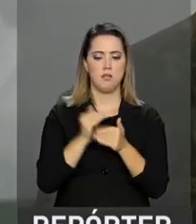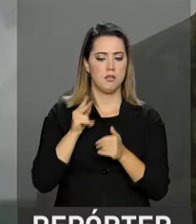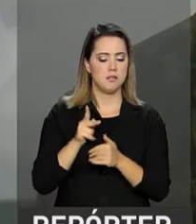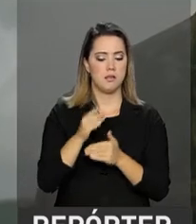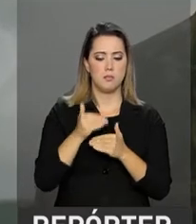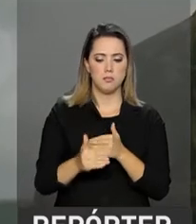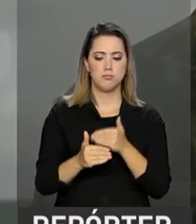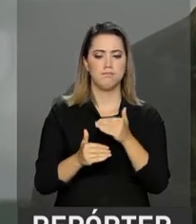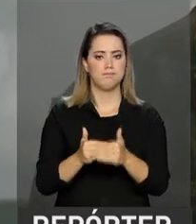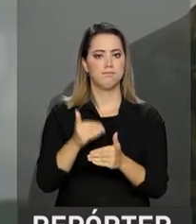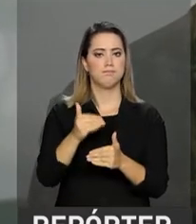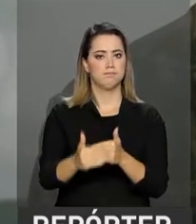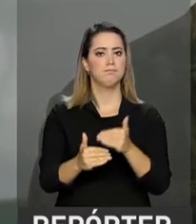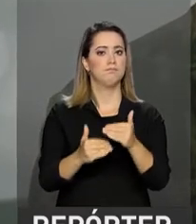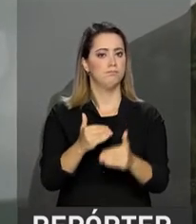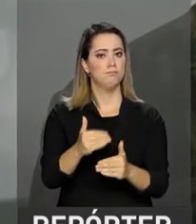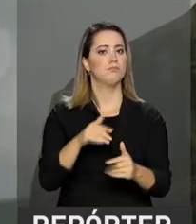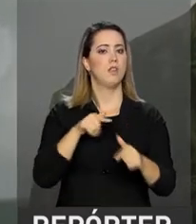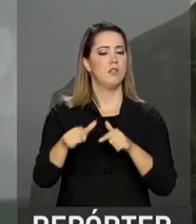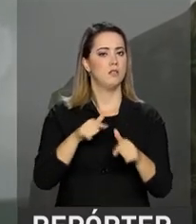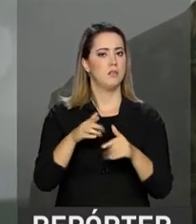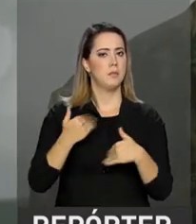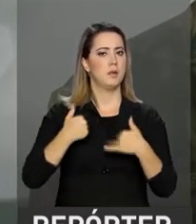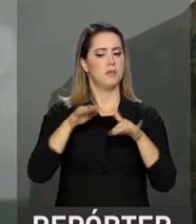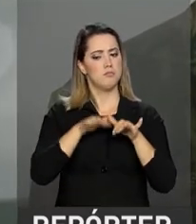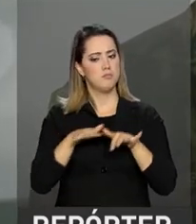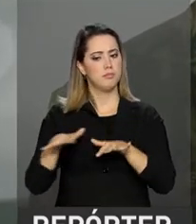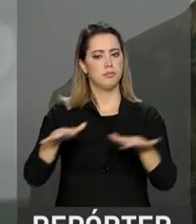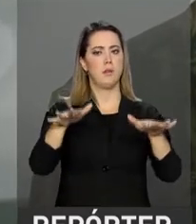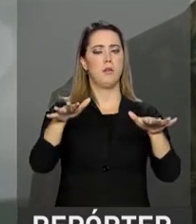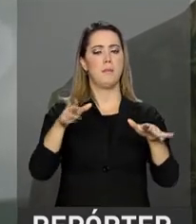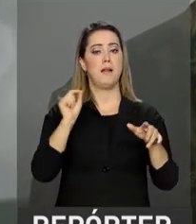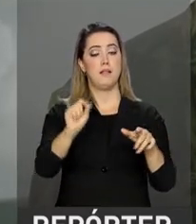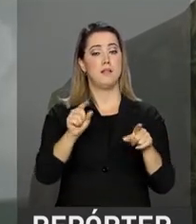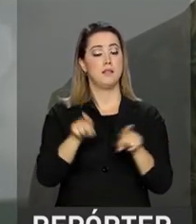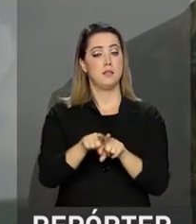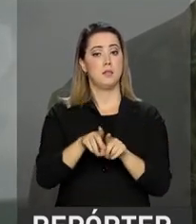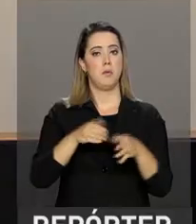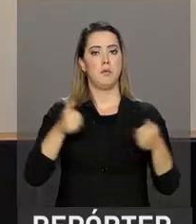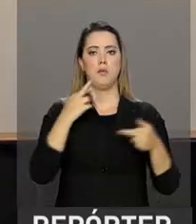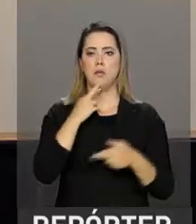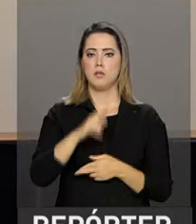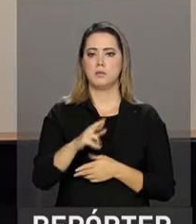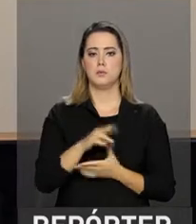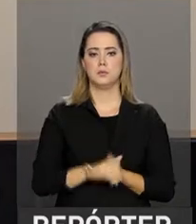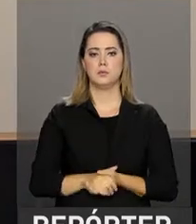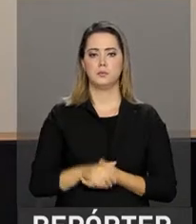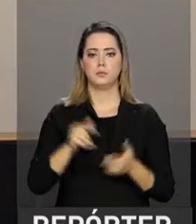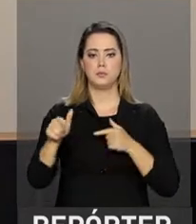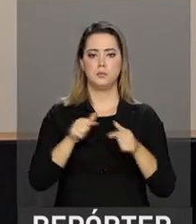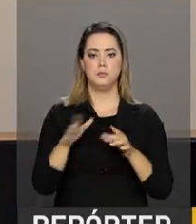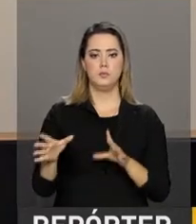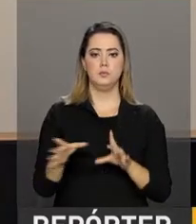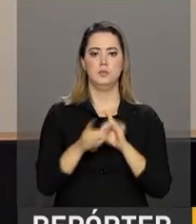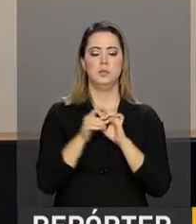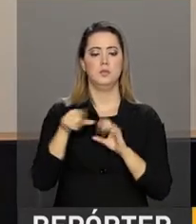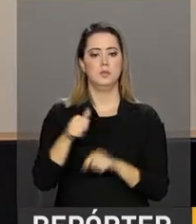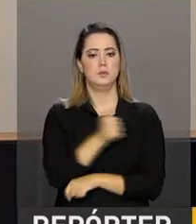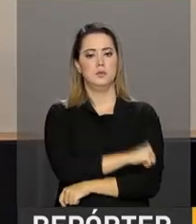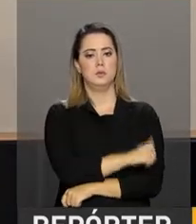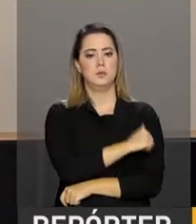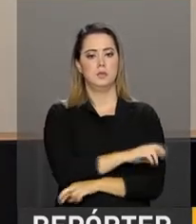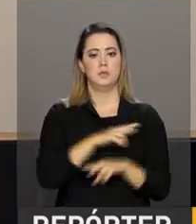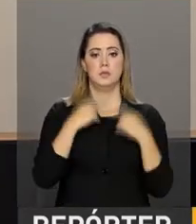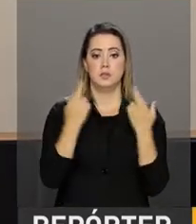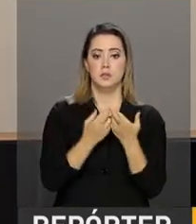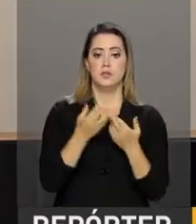mais nós estaremos fazendo operações mais abrangentes e com melhores resultados. A operação integrada aqui no Rio de Janeiro